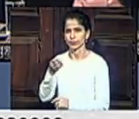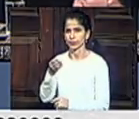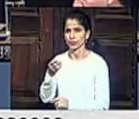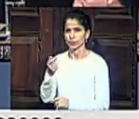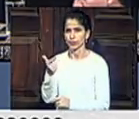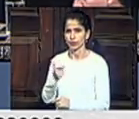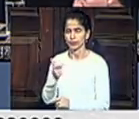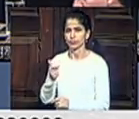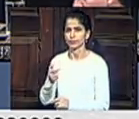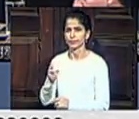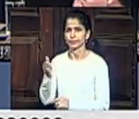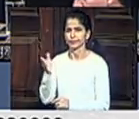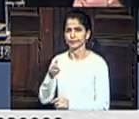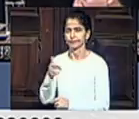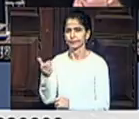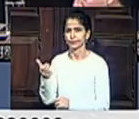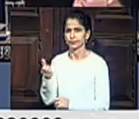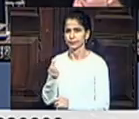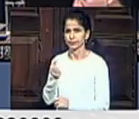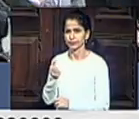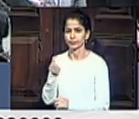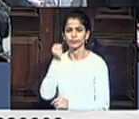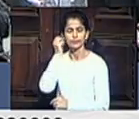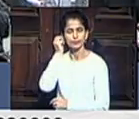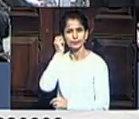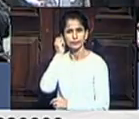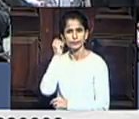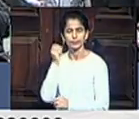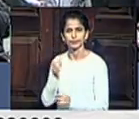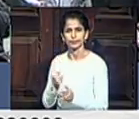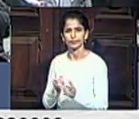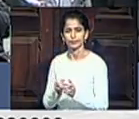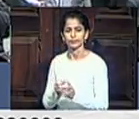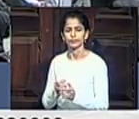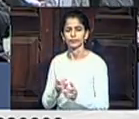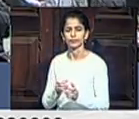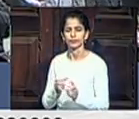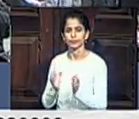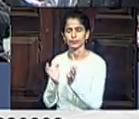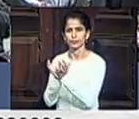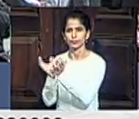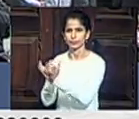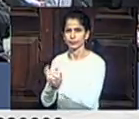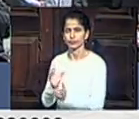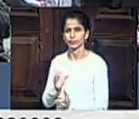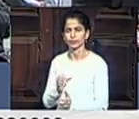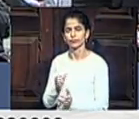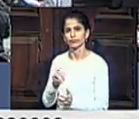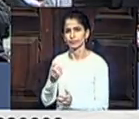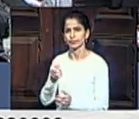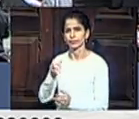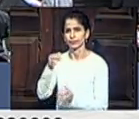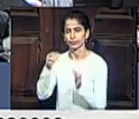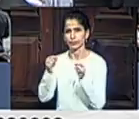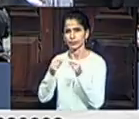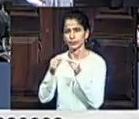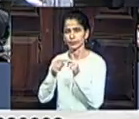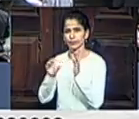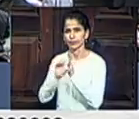2242/2016. Deputado Edson Albertazzi. Presidente, parecer pela constitucionalidade. Voto